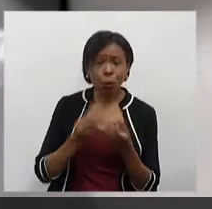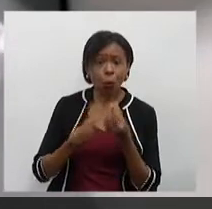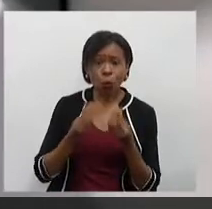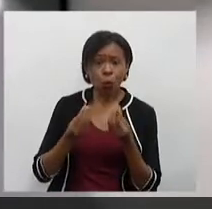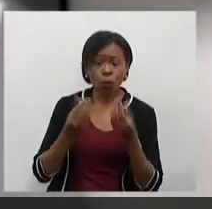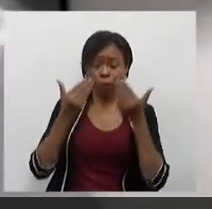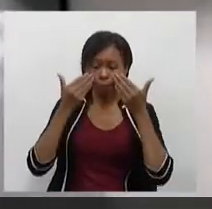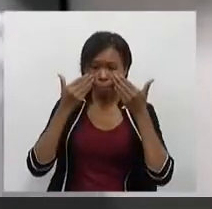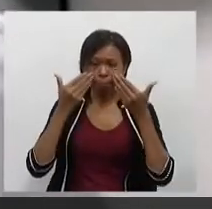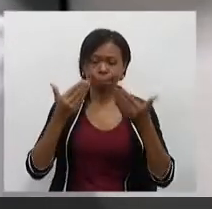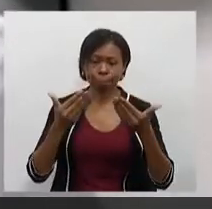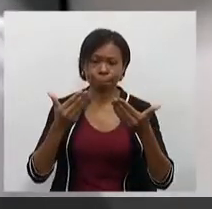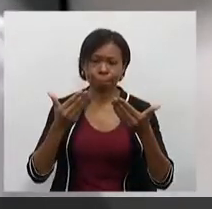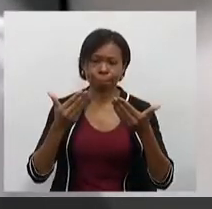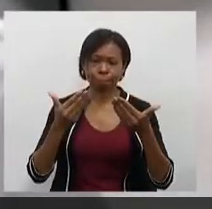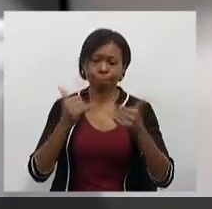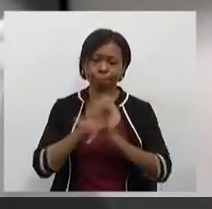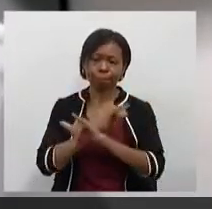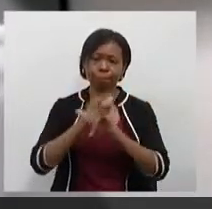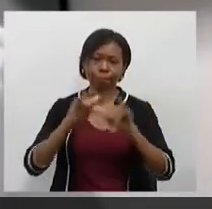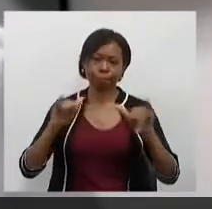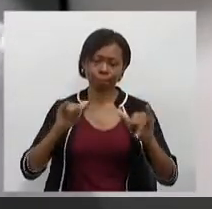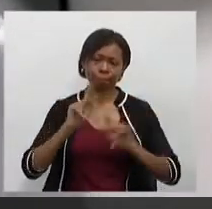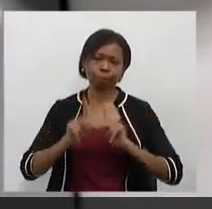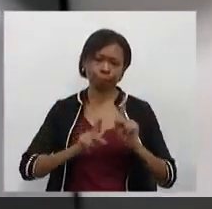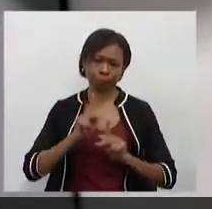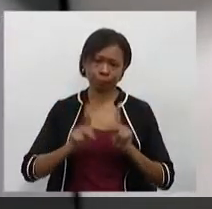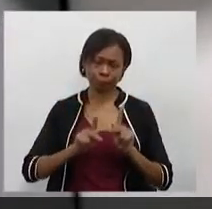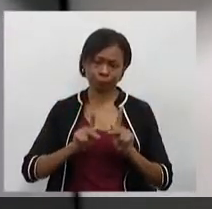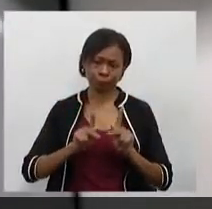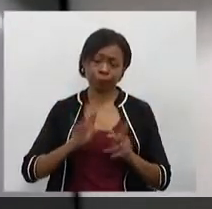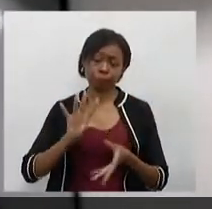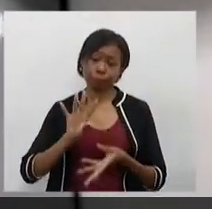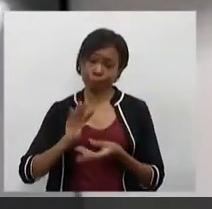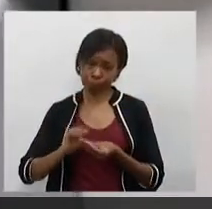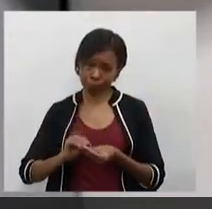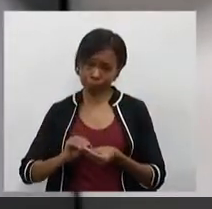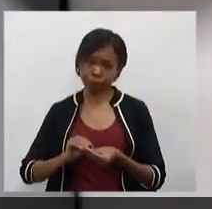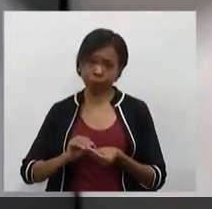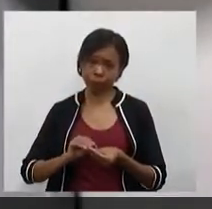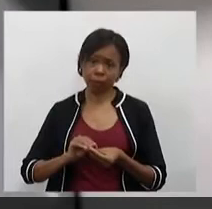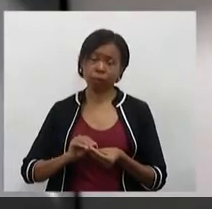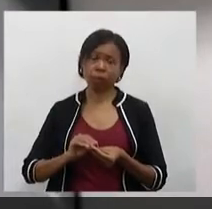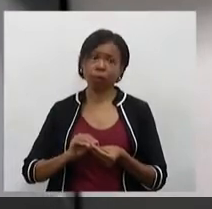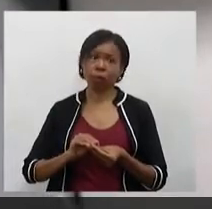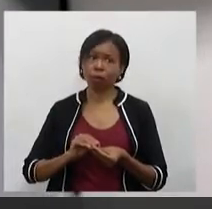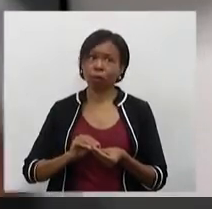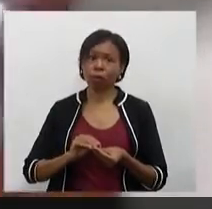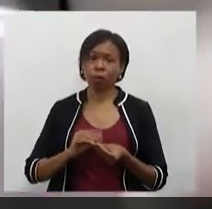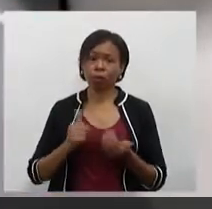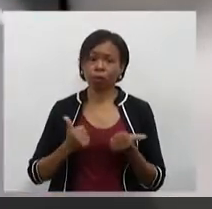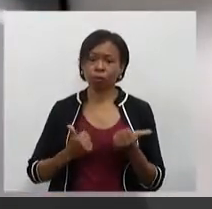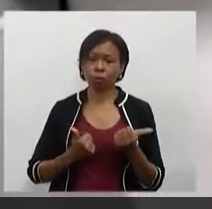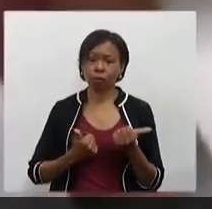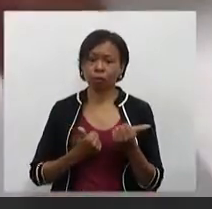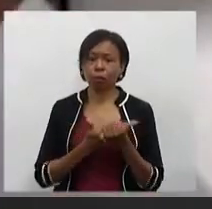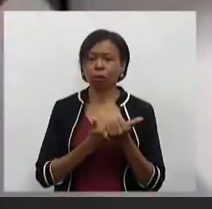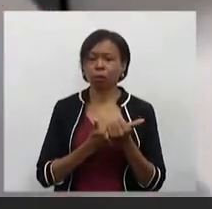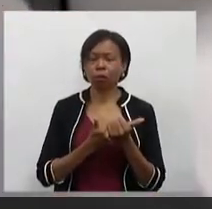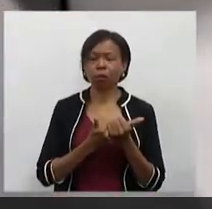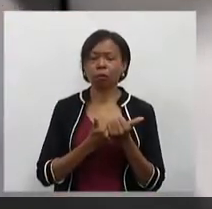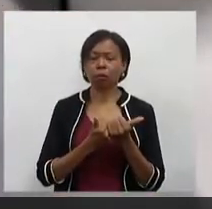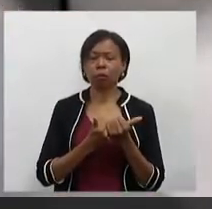da necessidade da população. Por fim, manifestamos o apoio do CONPED-MG, do CREFIP 4,